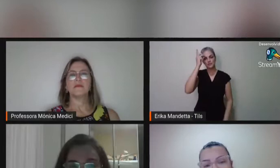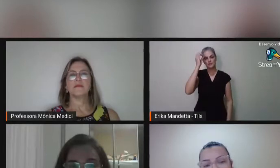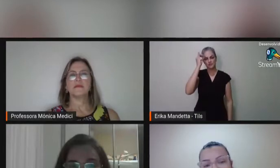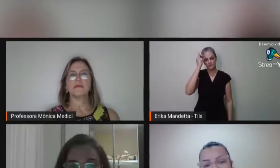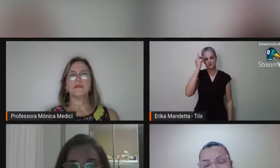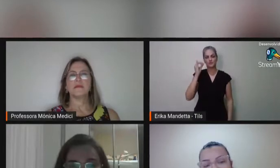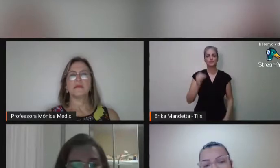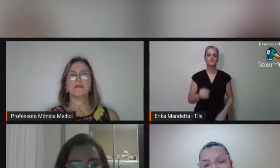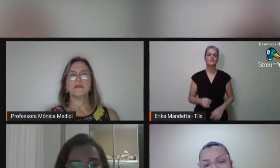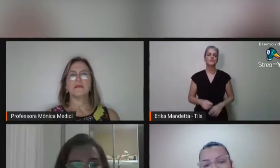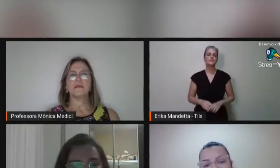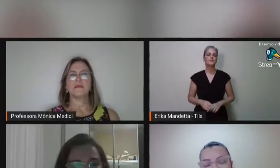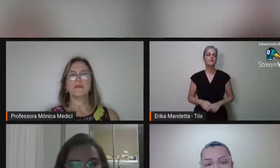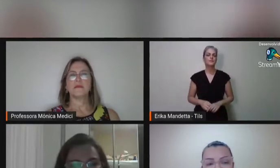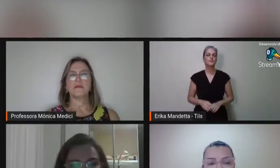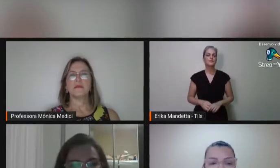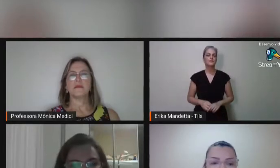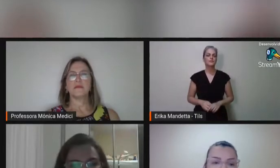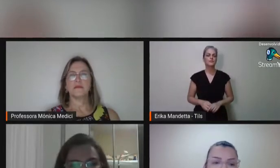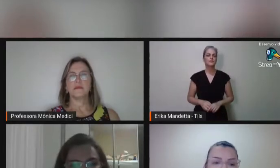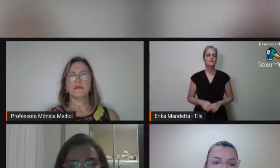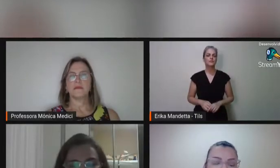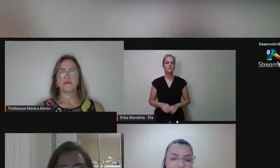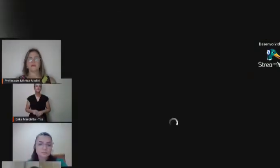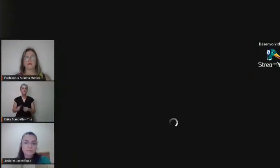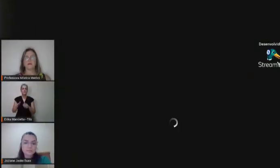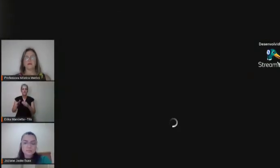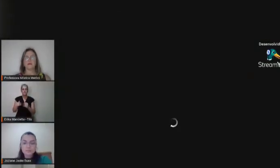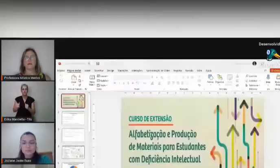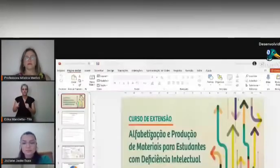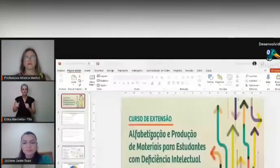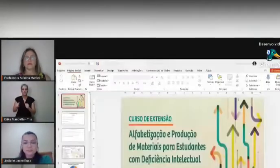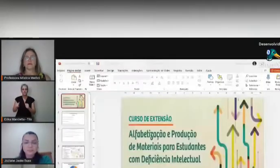você poderia colocar os slides, por favor?